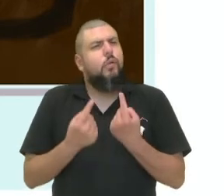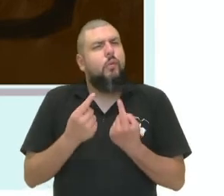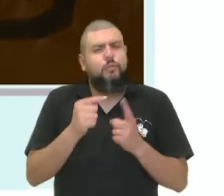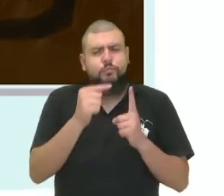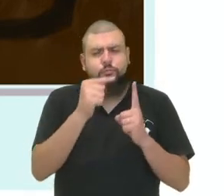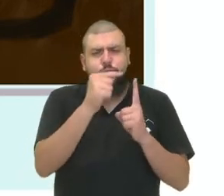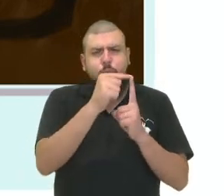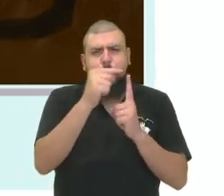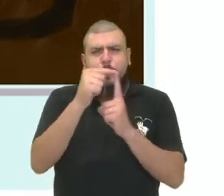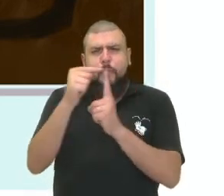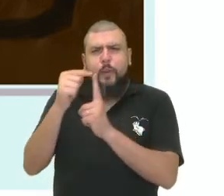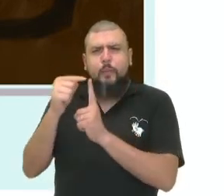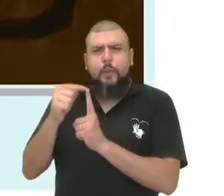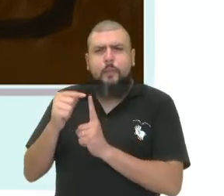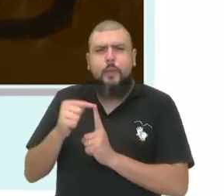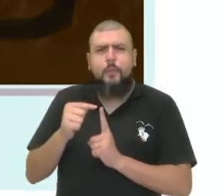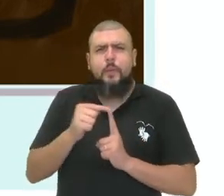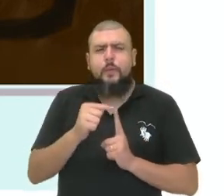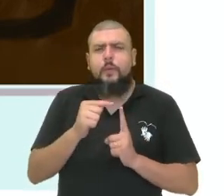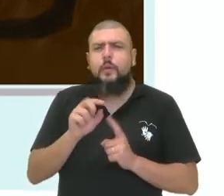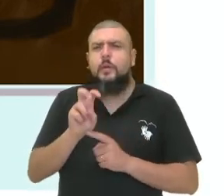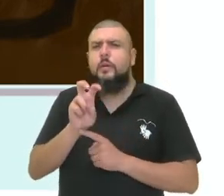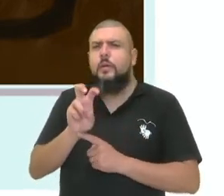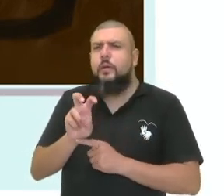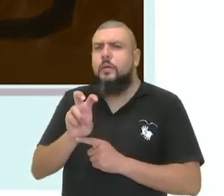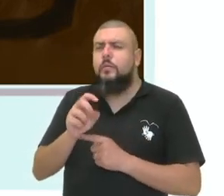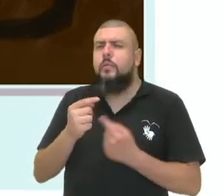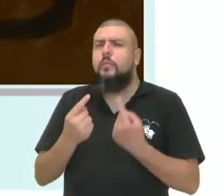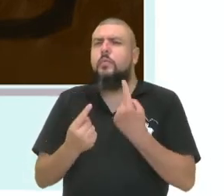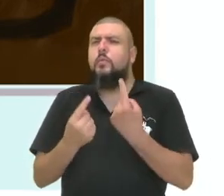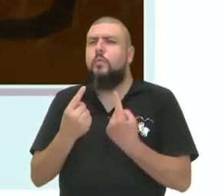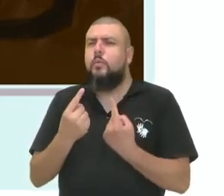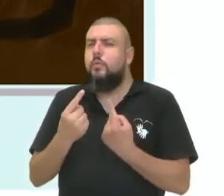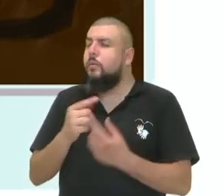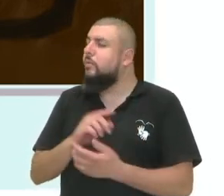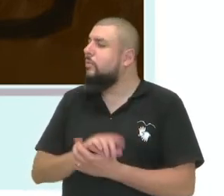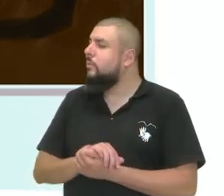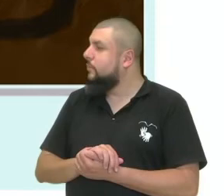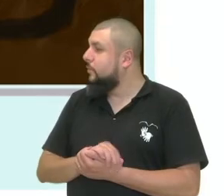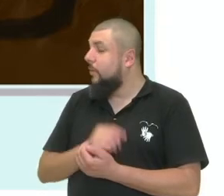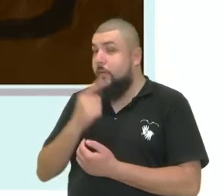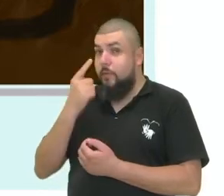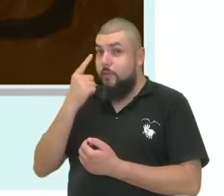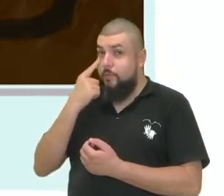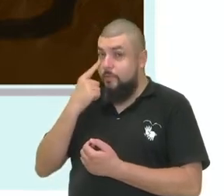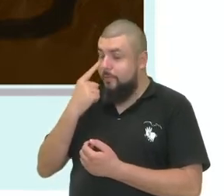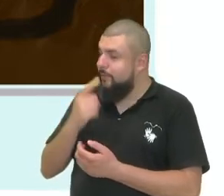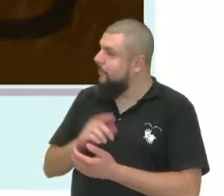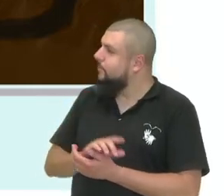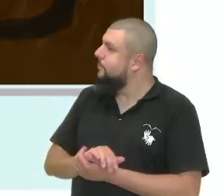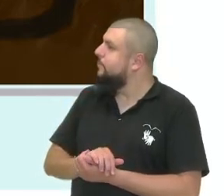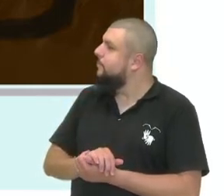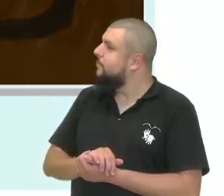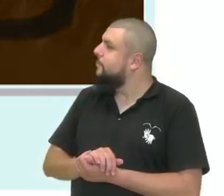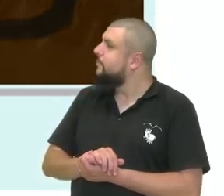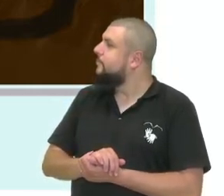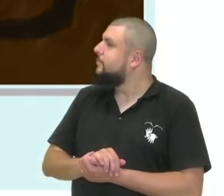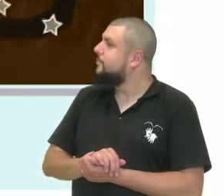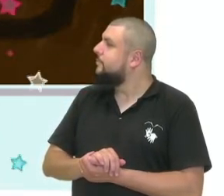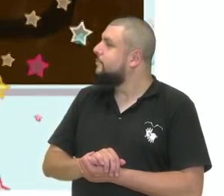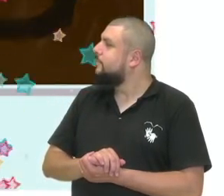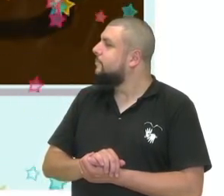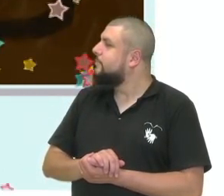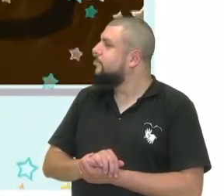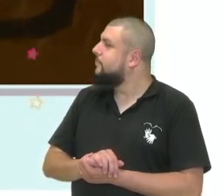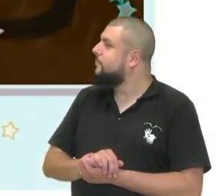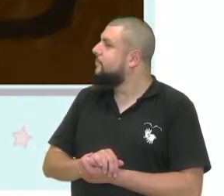vértices é então observando aqui qual que a gente pode identificar esse grandão aqui um dois três quatro cinco né olha lá